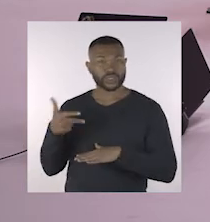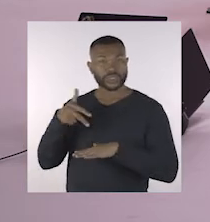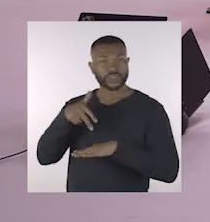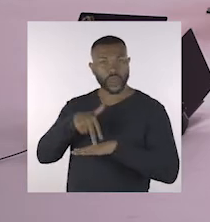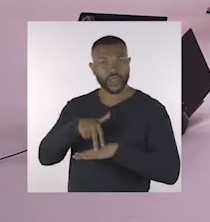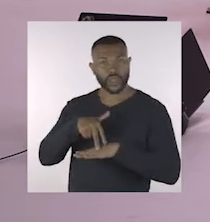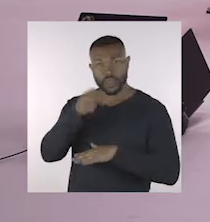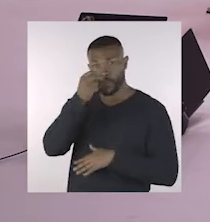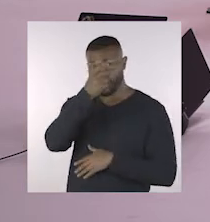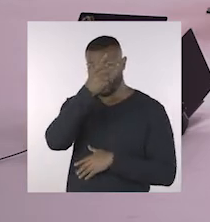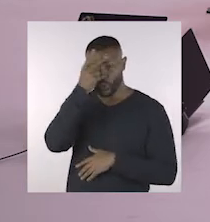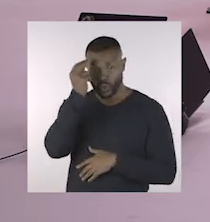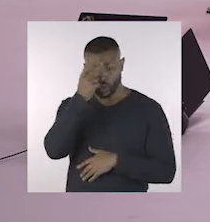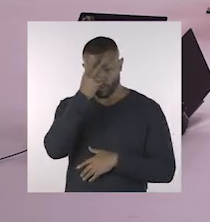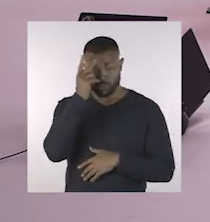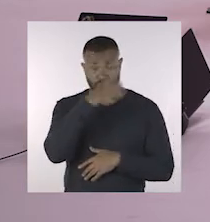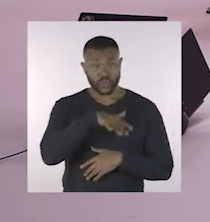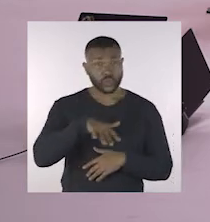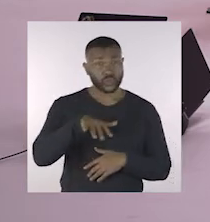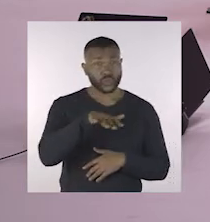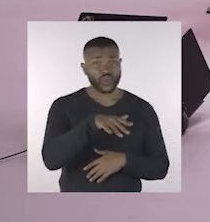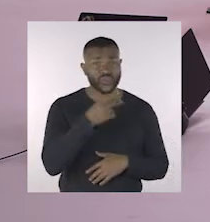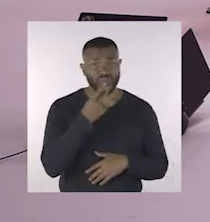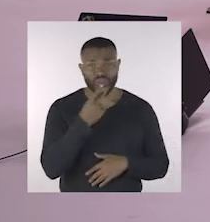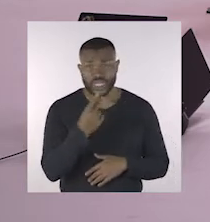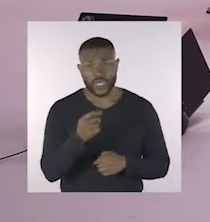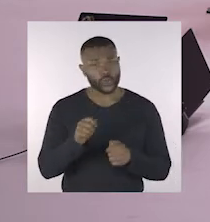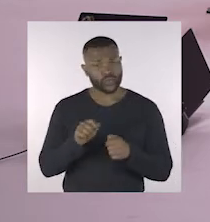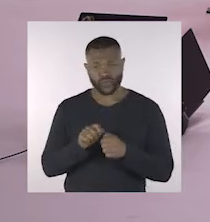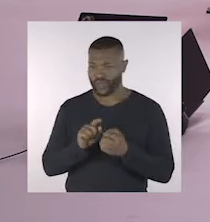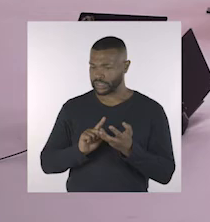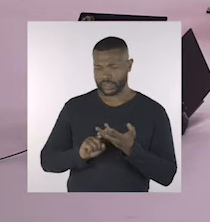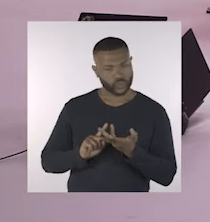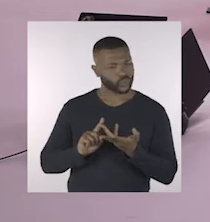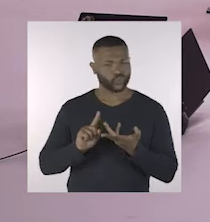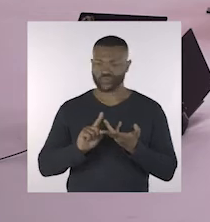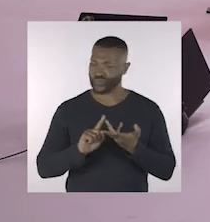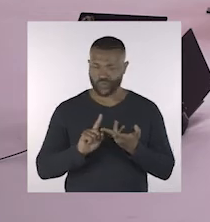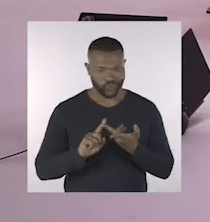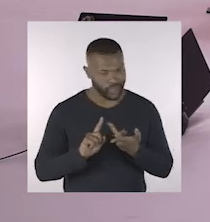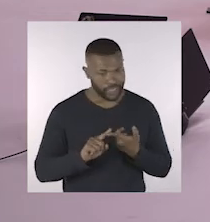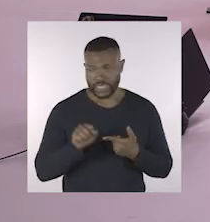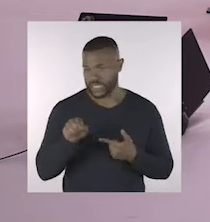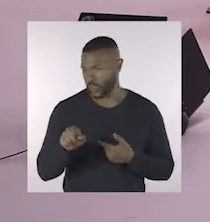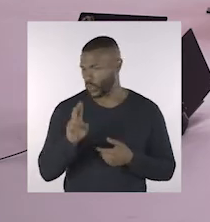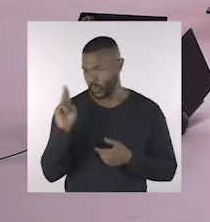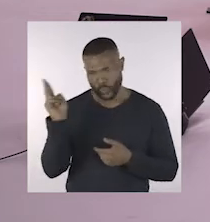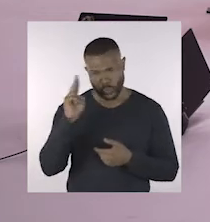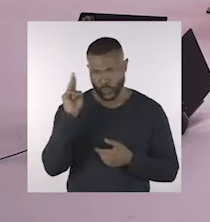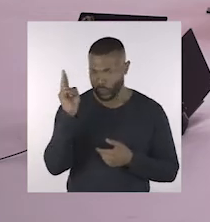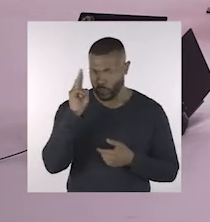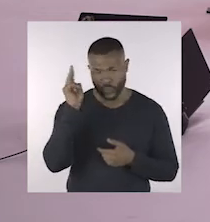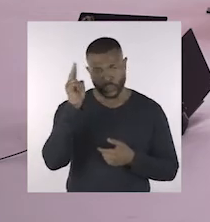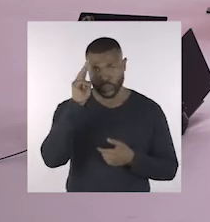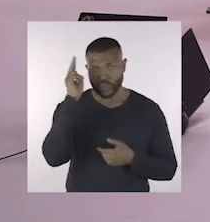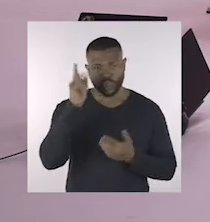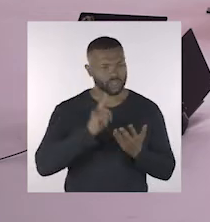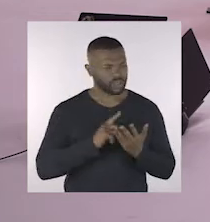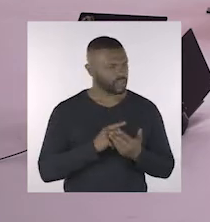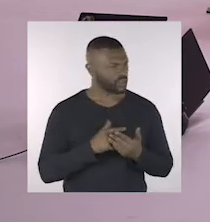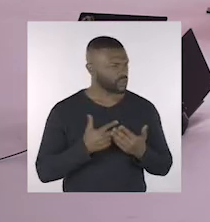chega Nessa nesses governos o que tem de gente dizendo não faz isso não faz aquilo isso não vai dar certo